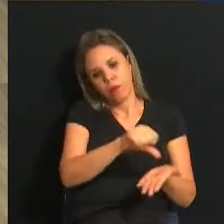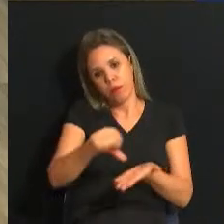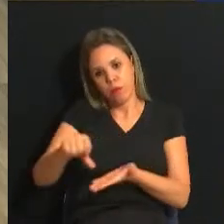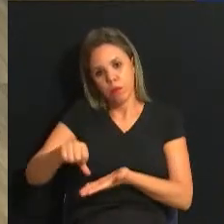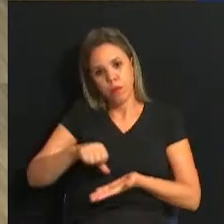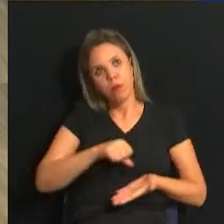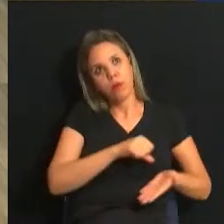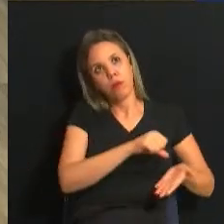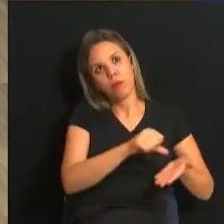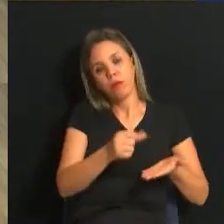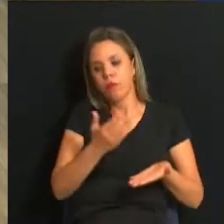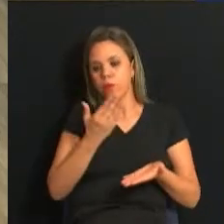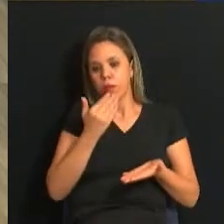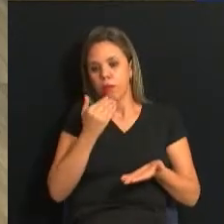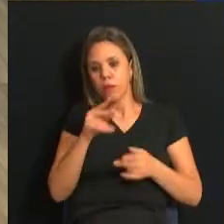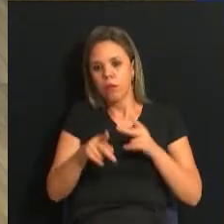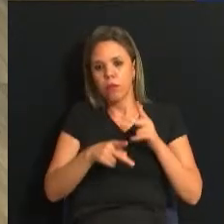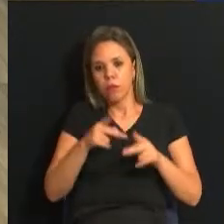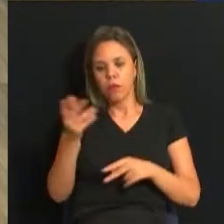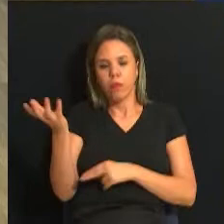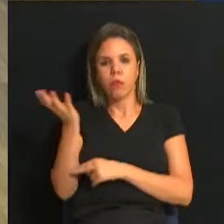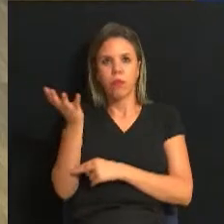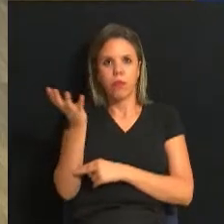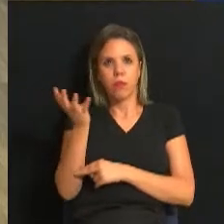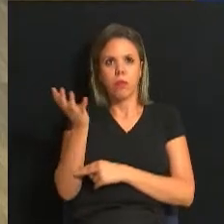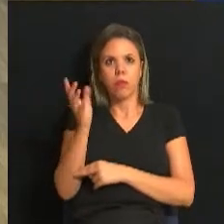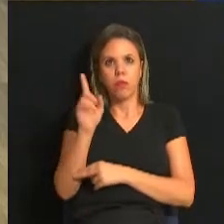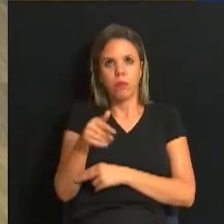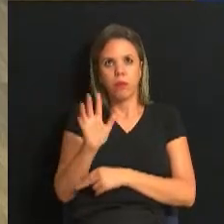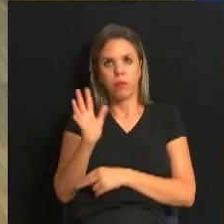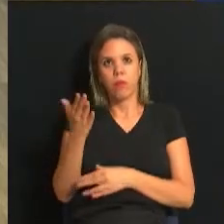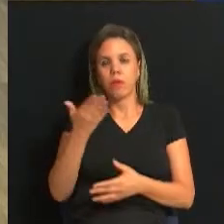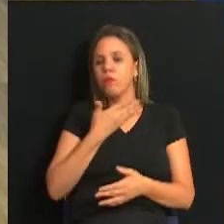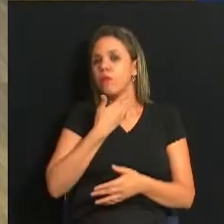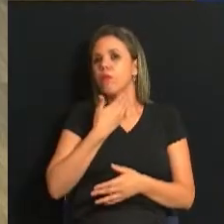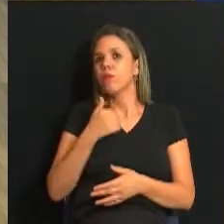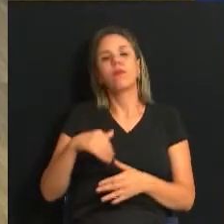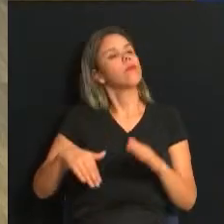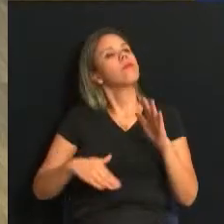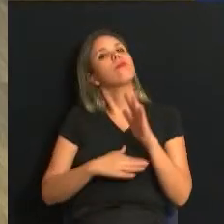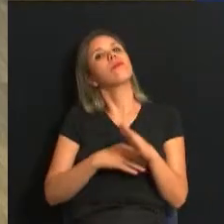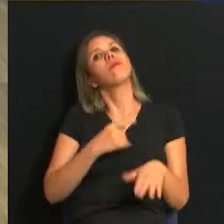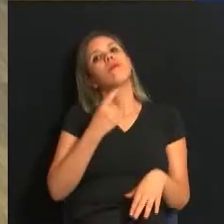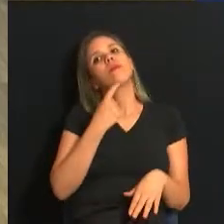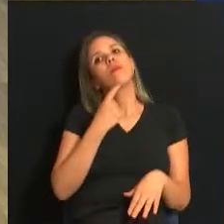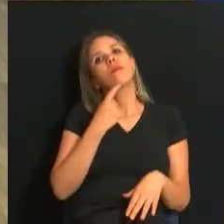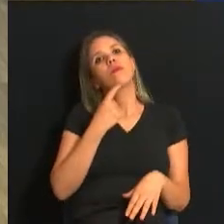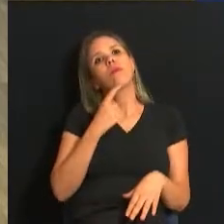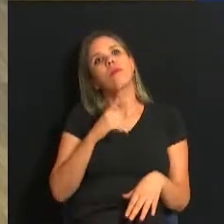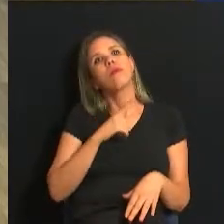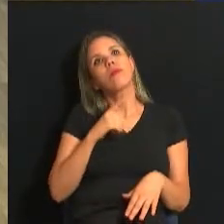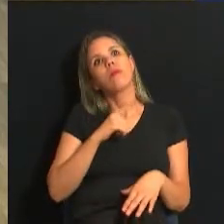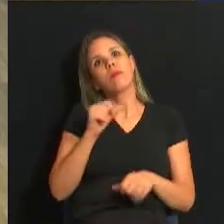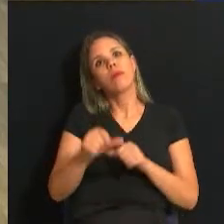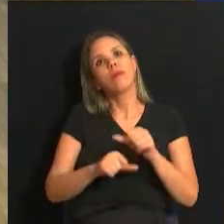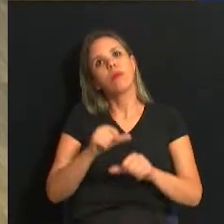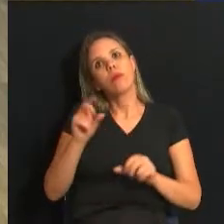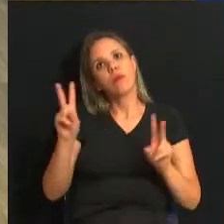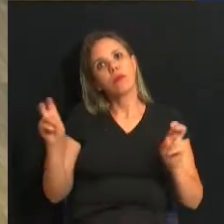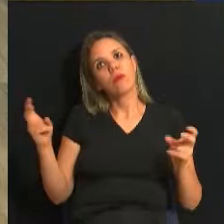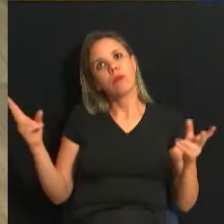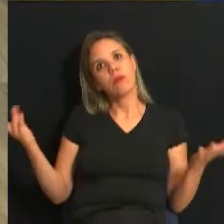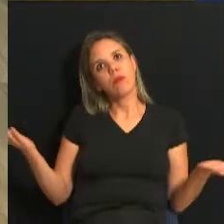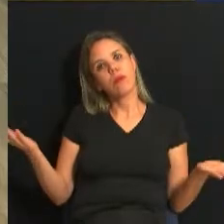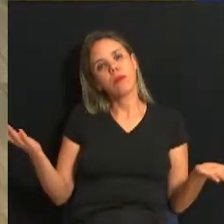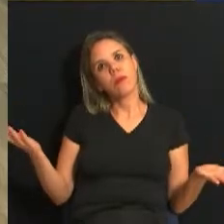para alimentar as pessoas em situação de rua. Isso gerou um debate aqui na Câmara de Campinas. A gente tem alguma mudança em relação a este assunto?